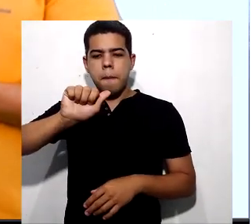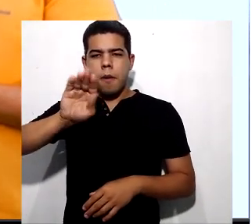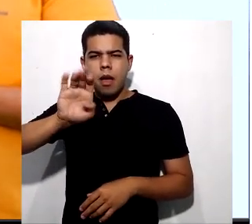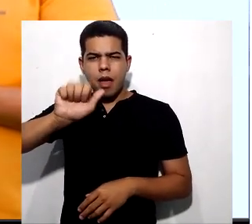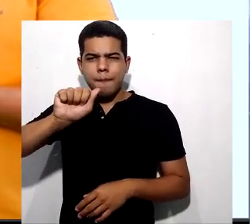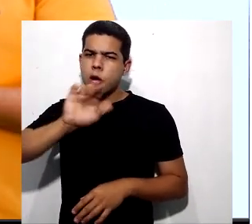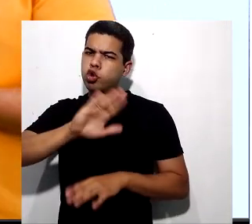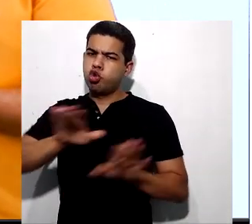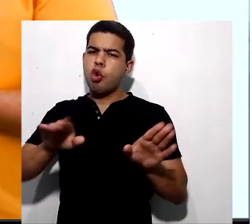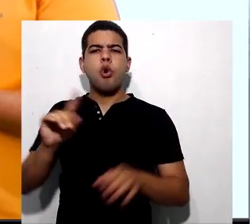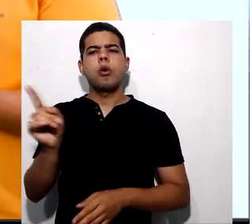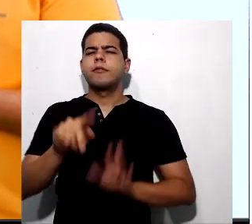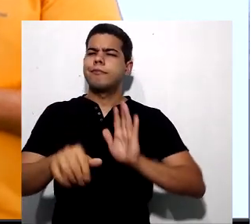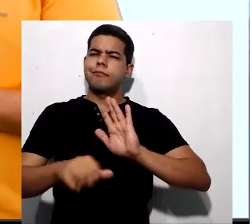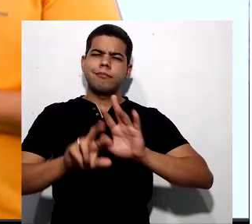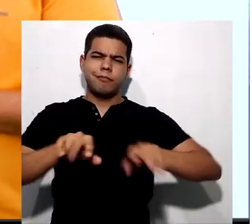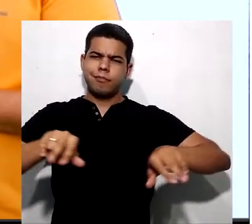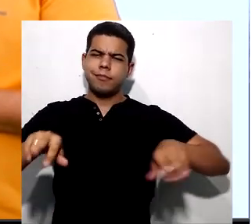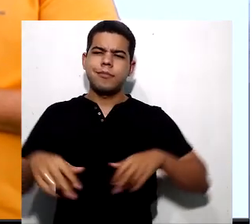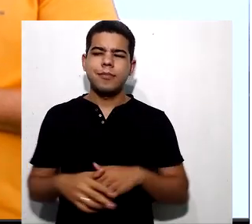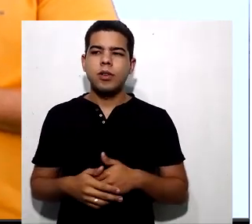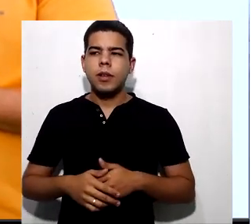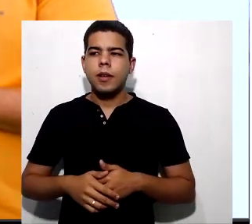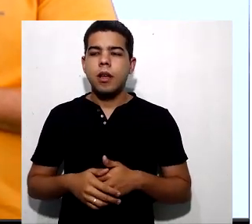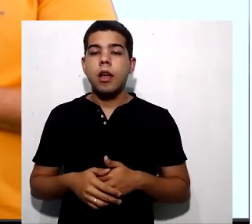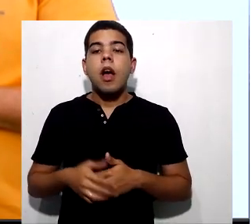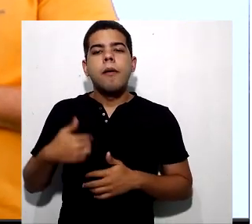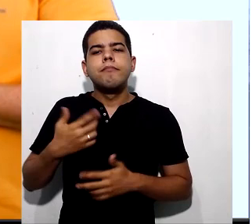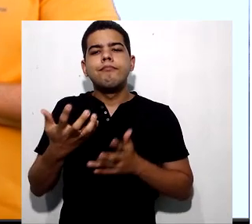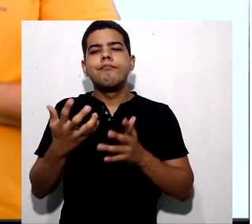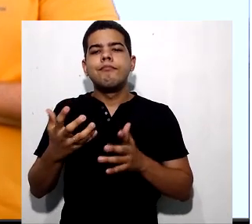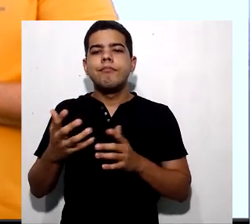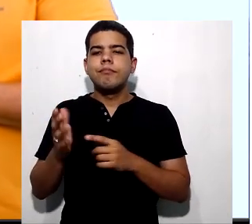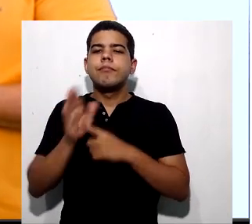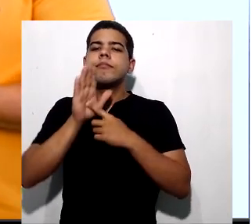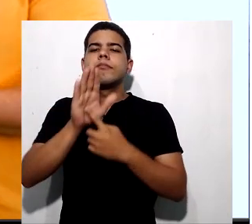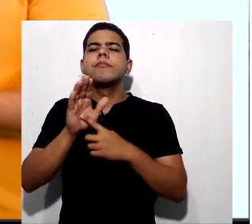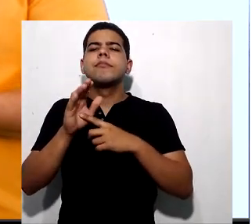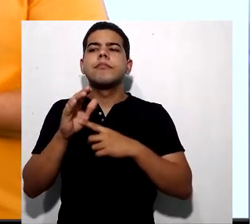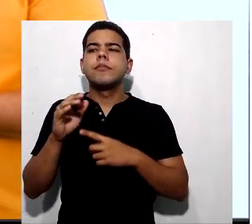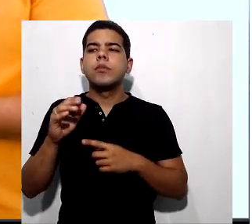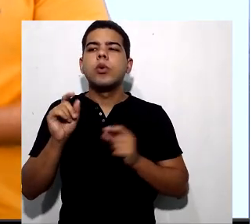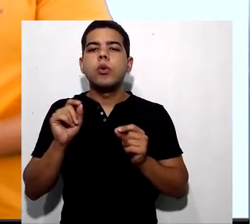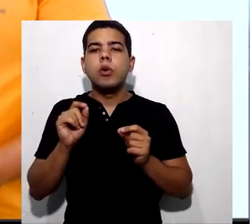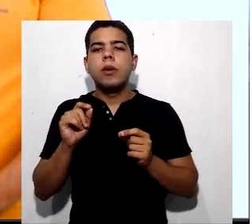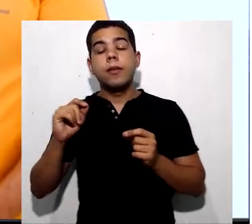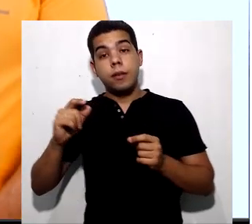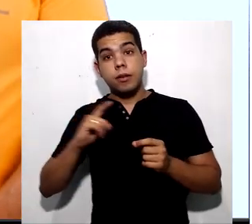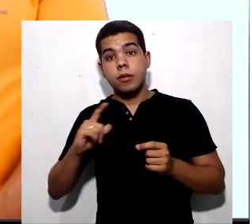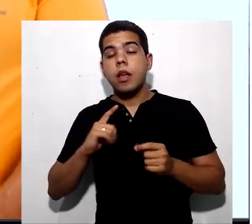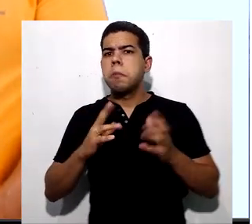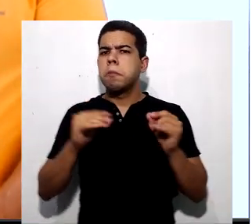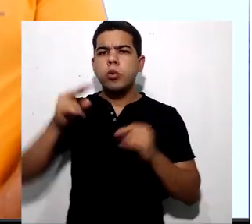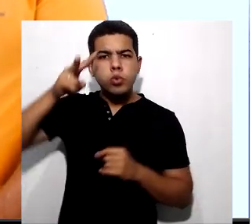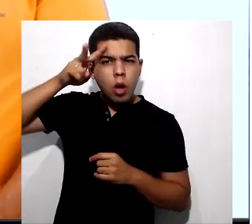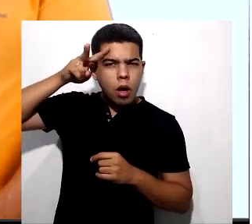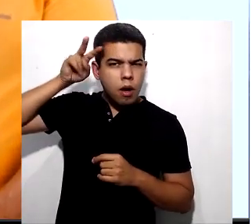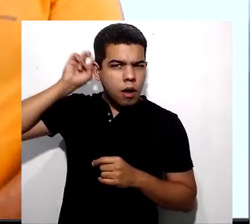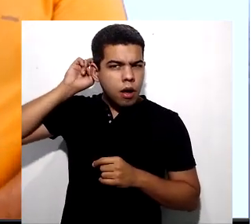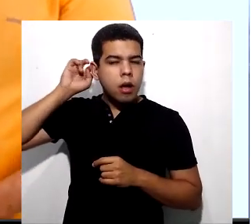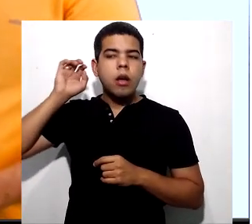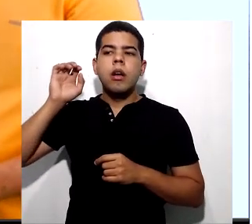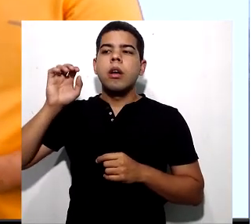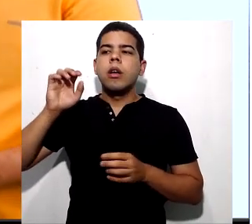obra, eu gostaria de destacar, Samuel, que esta obra é uma das mais indicadas para o vestibular, indicadas para o